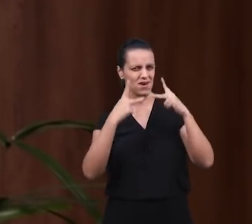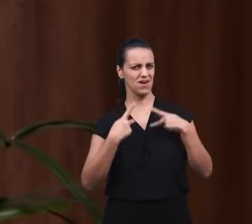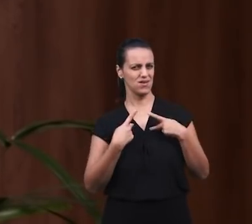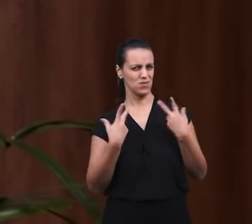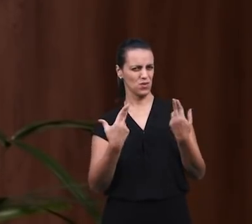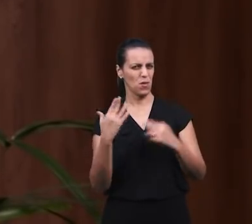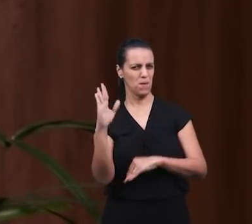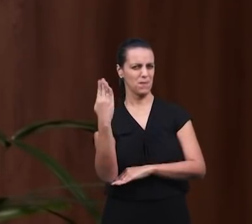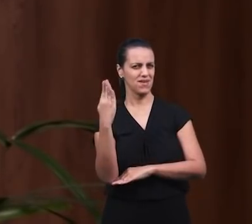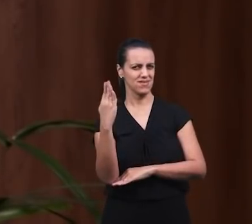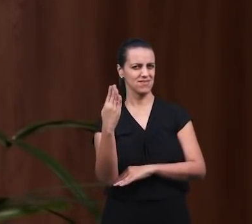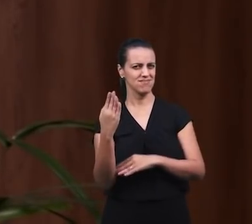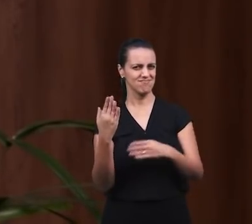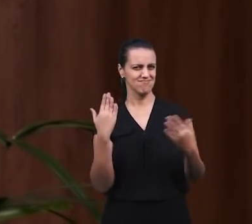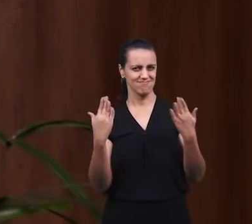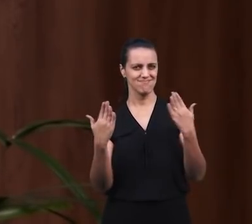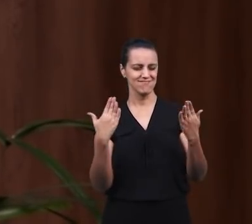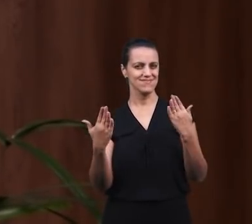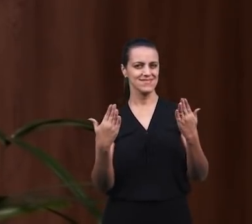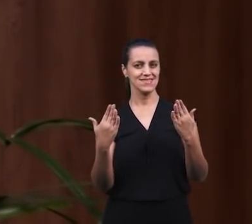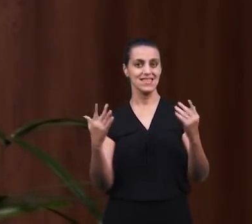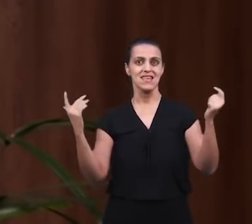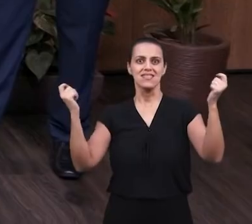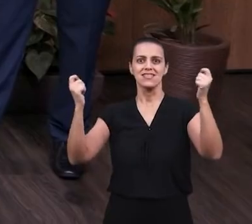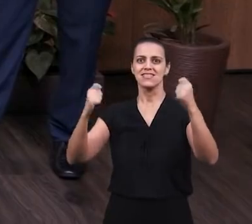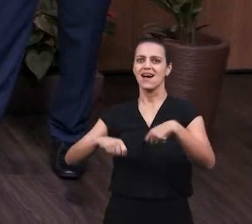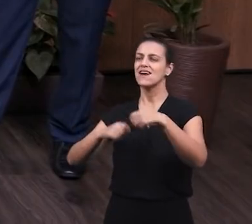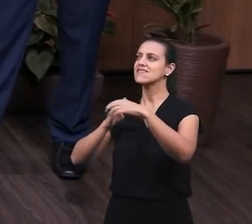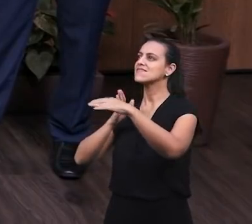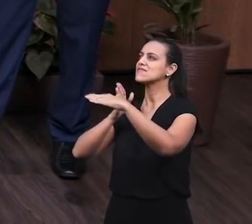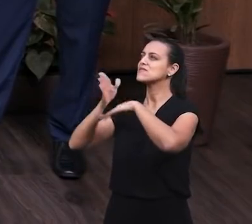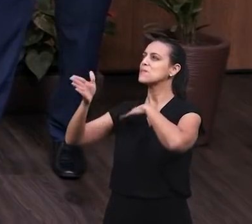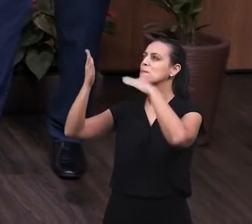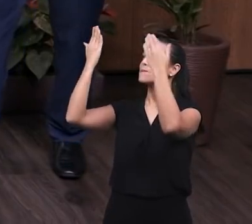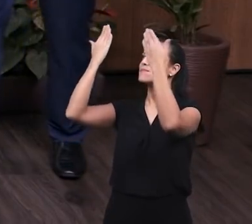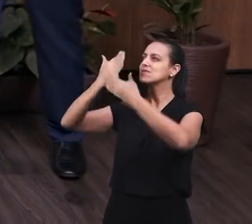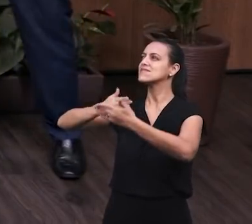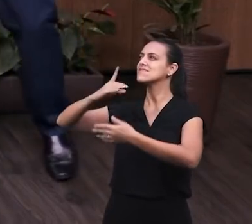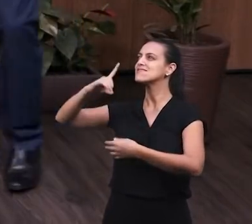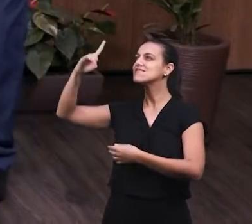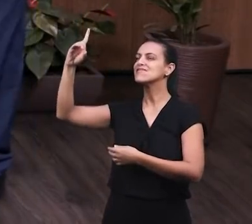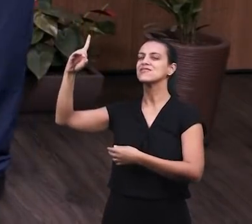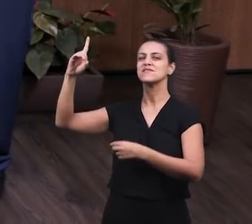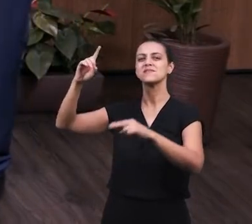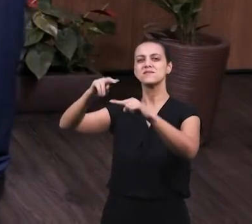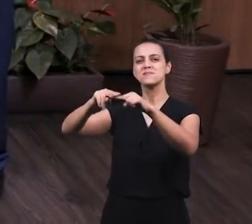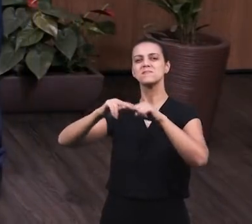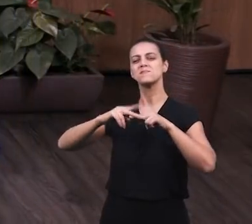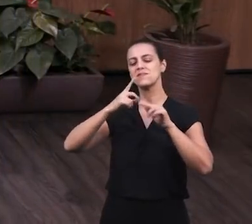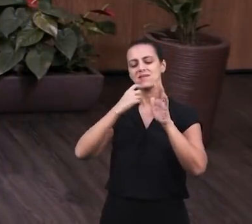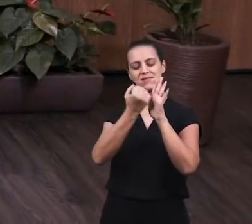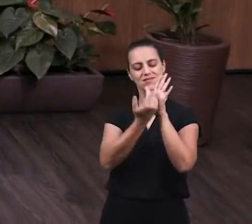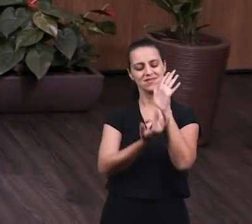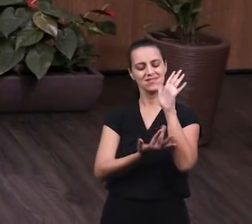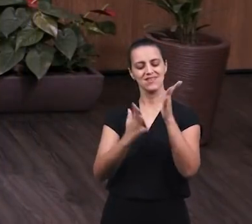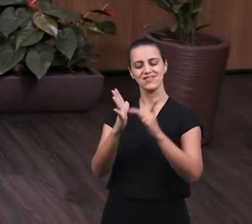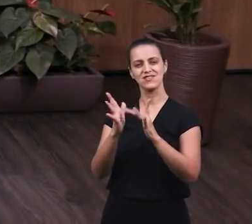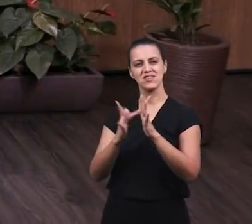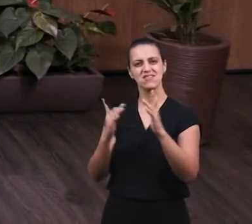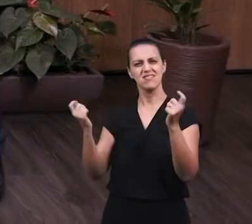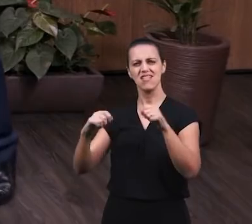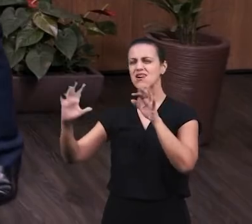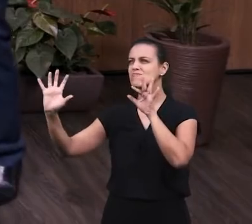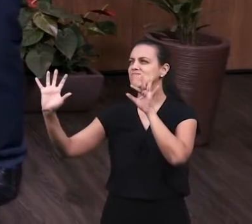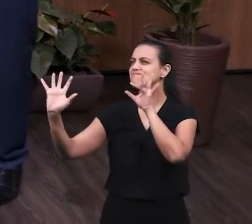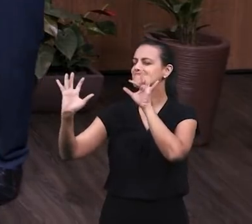entrar na presença de Deus. Pelo sangue de Jesus, você pode entrar no Santíssimo,